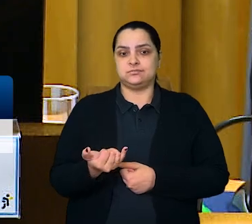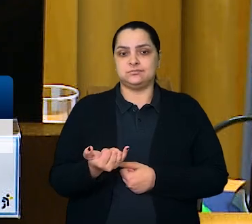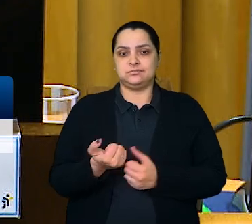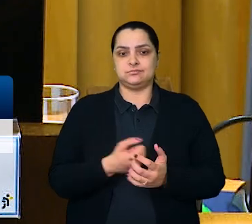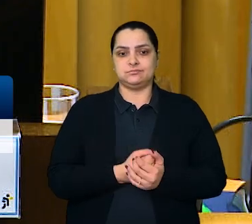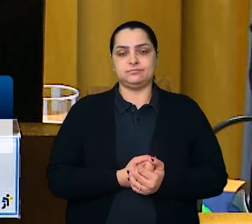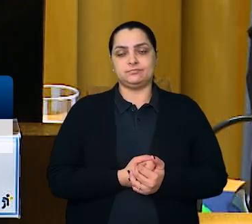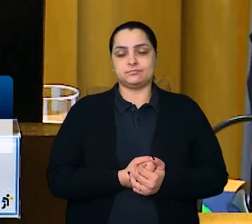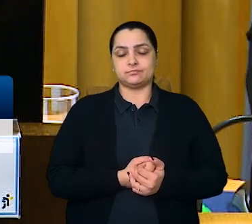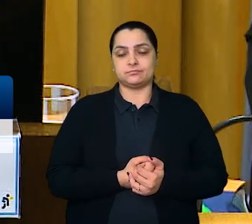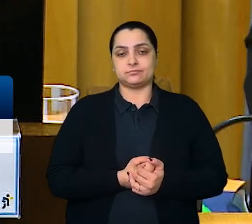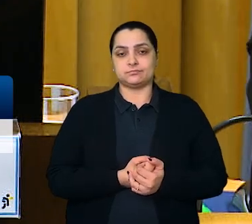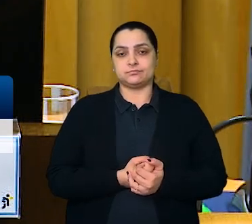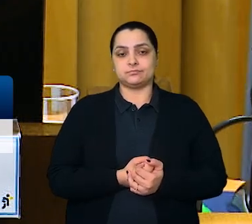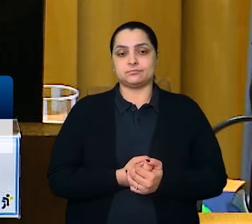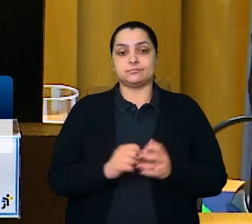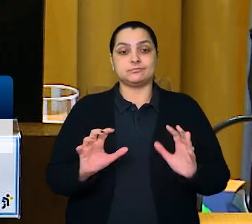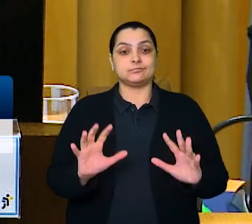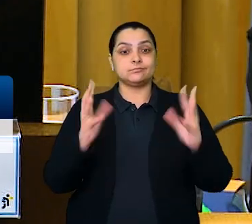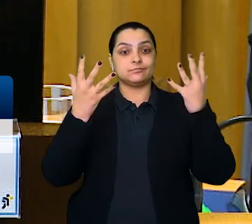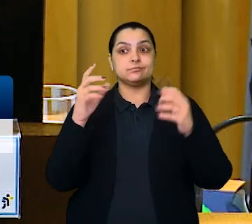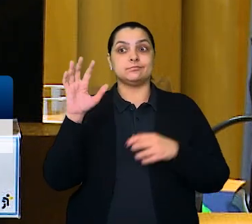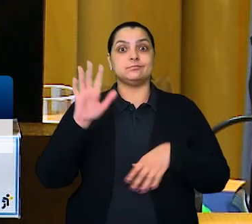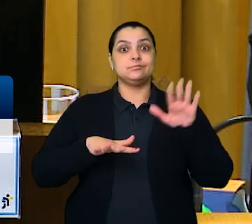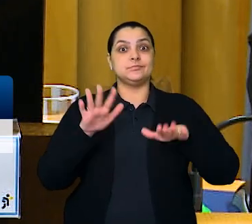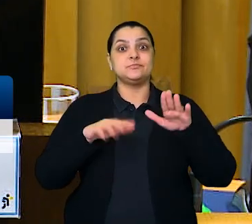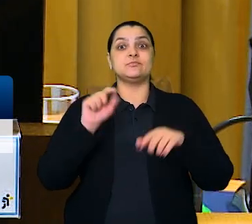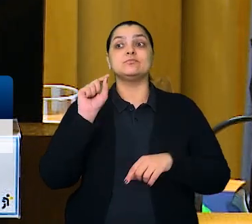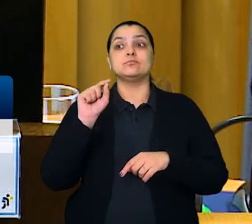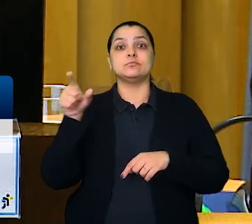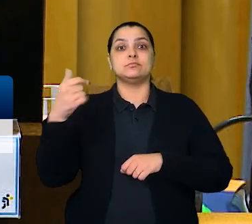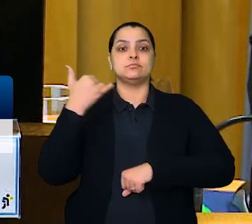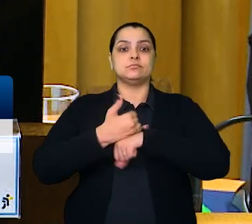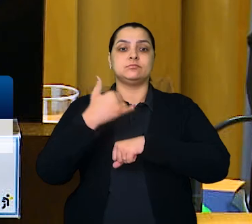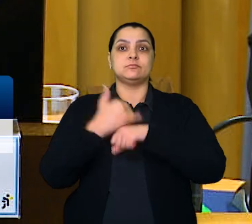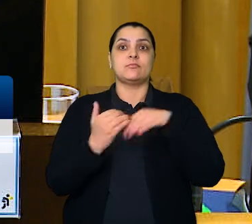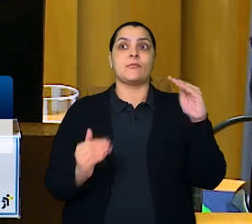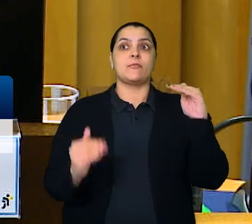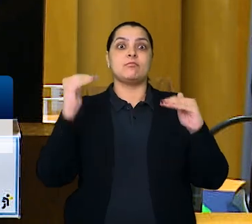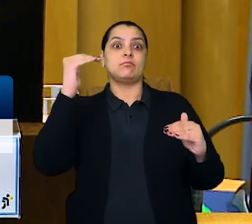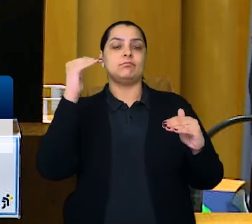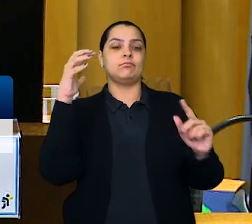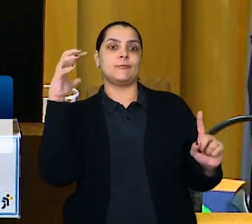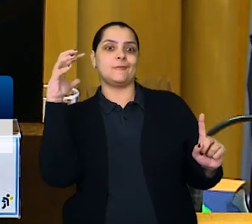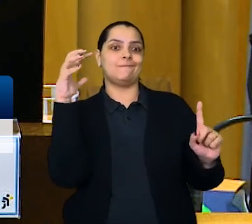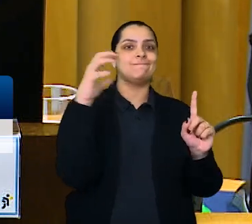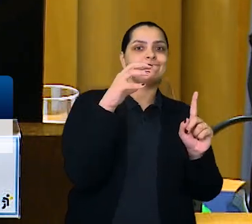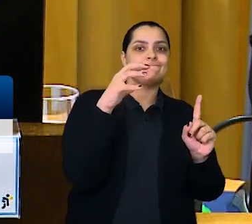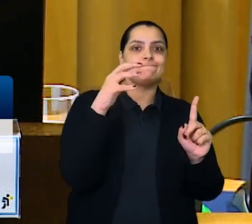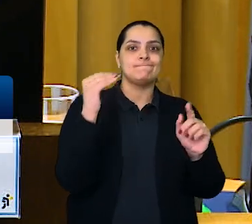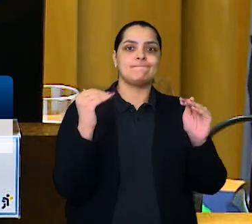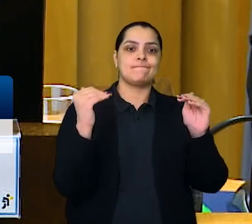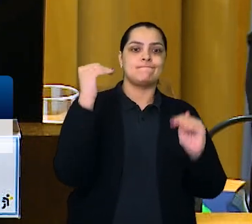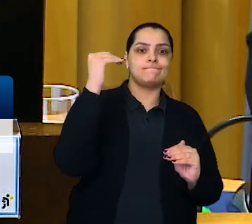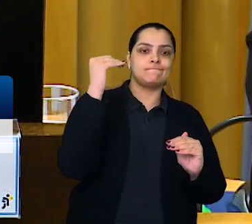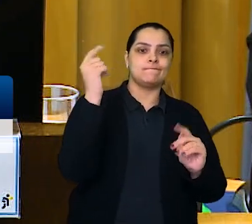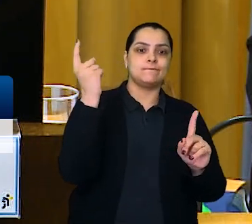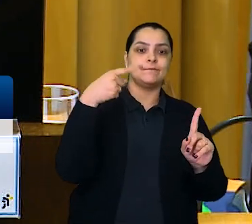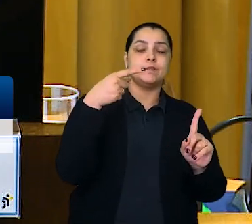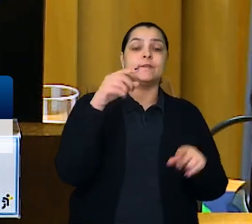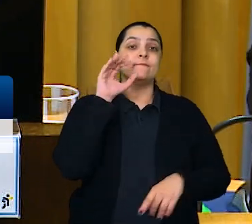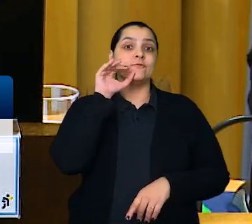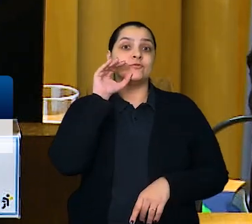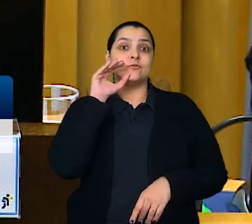né, ela decorre de uma coação, por falta de opção, às vezes até porque coloca em